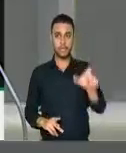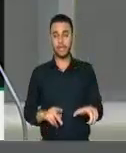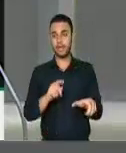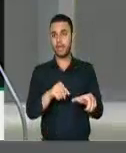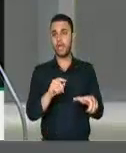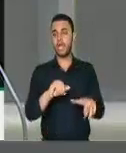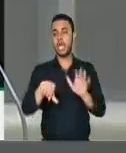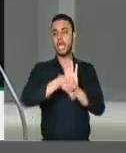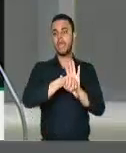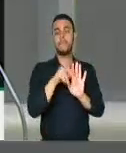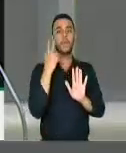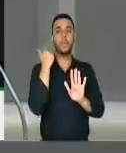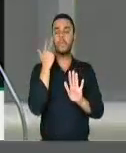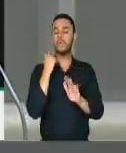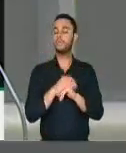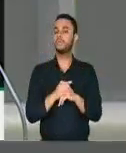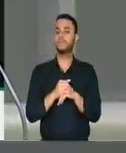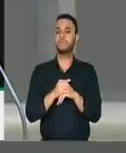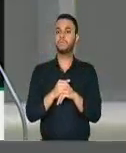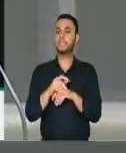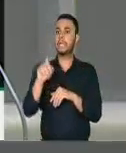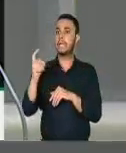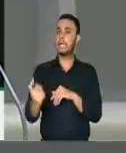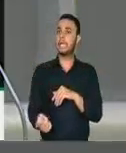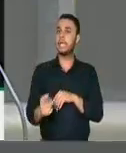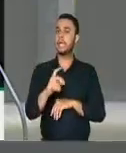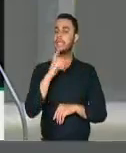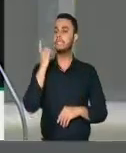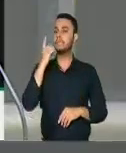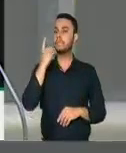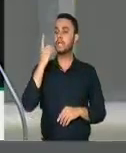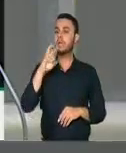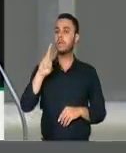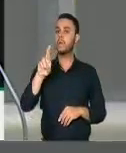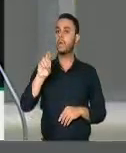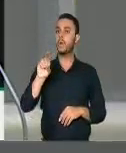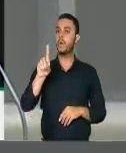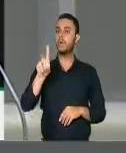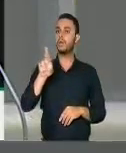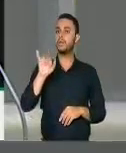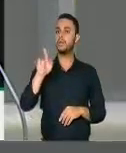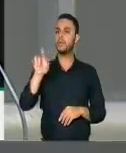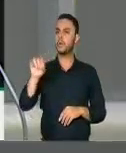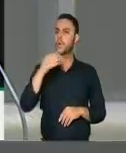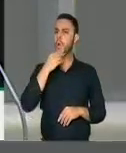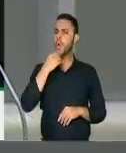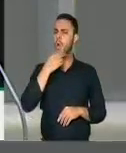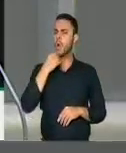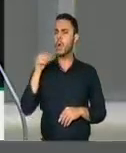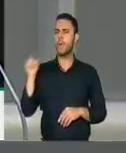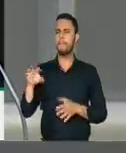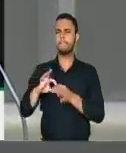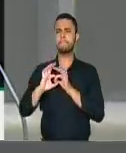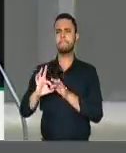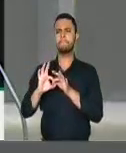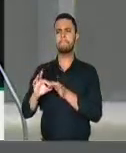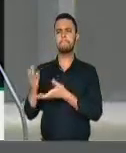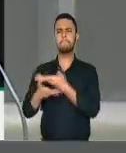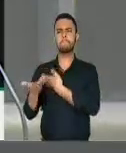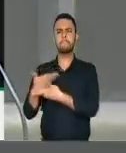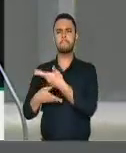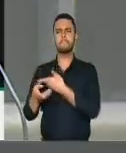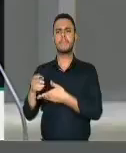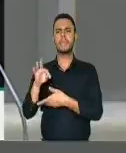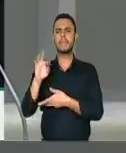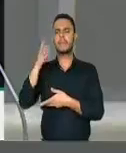comum. O ex-deputado Rodrigo Rocha Loures, o homem de confiança de Temer,